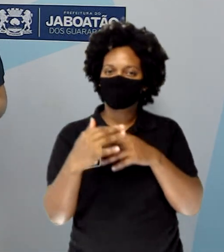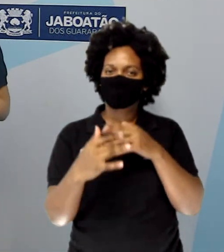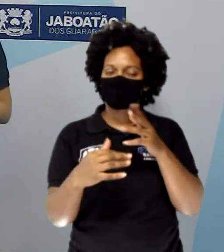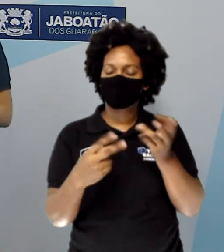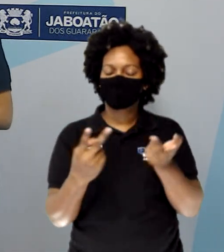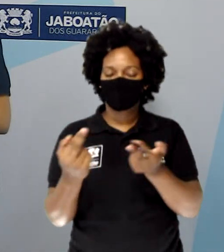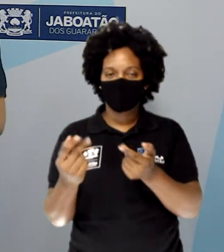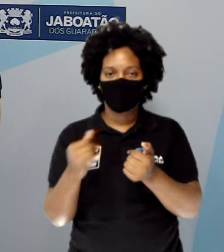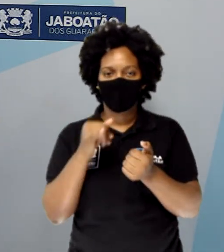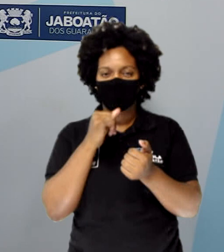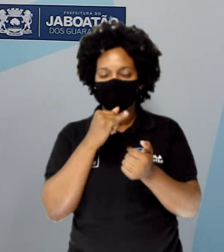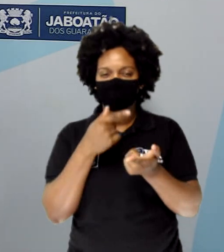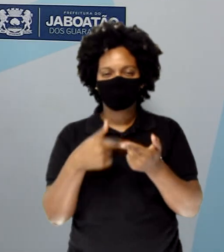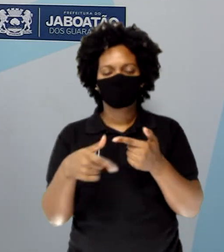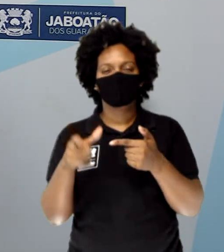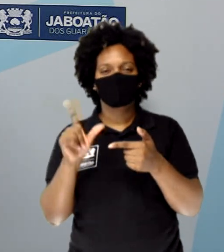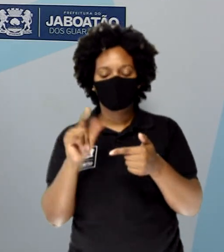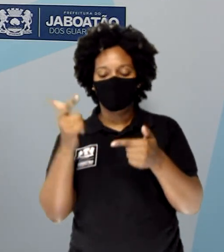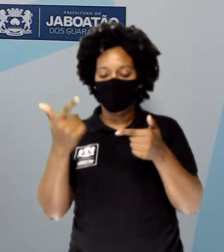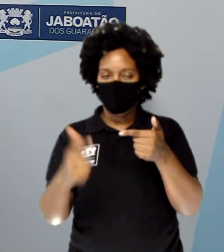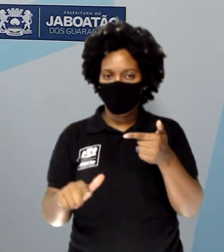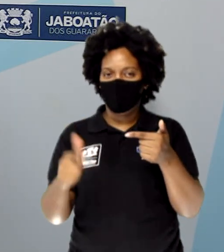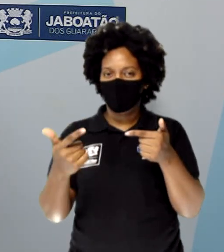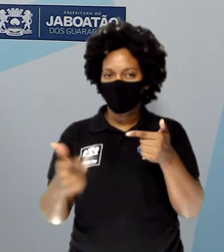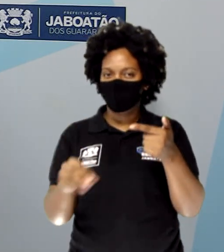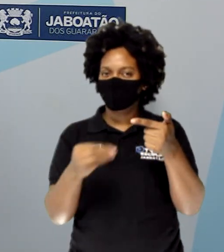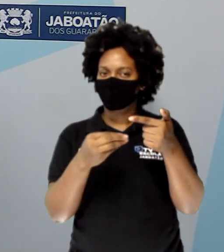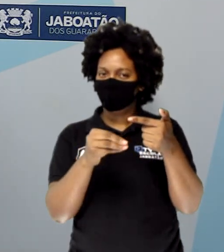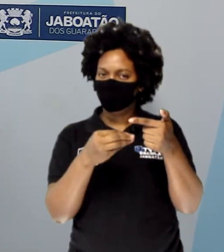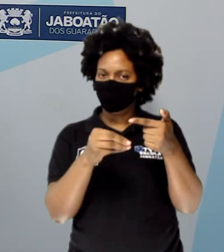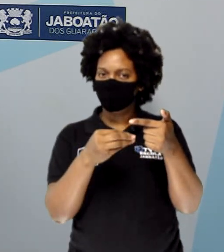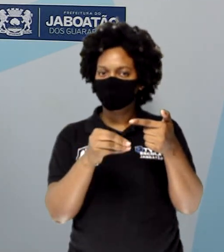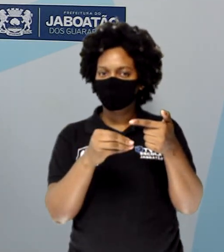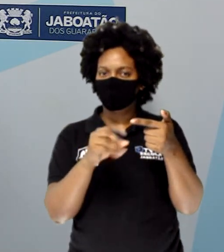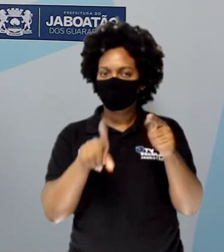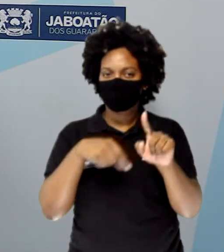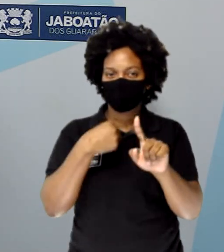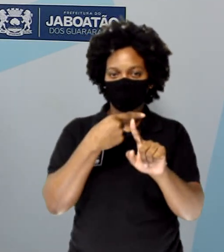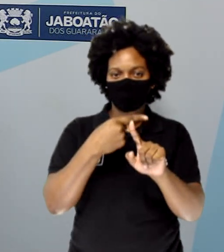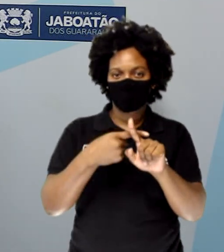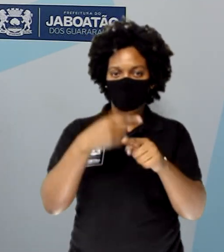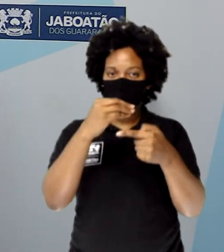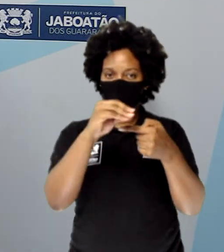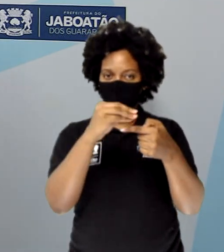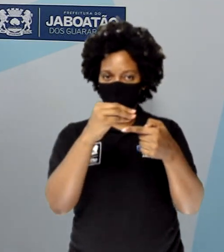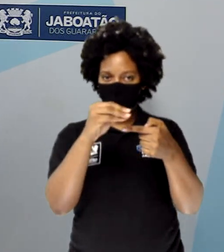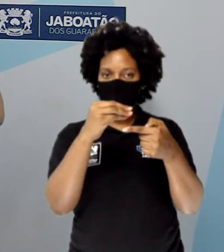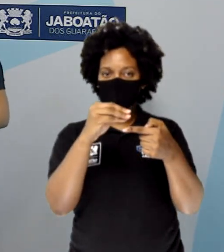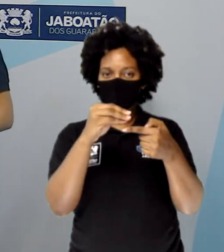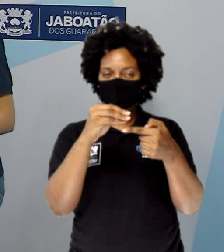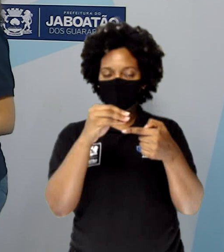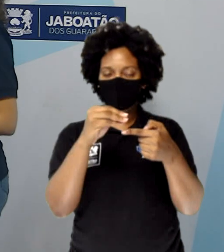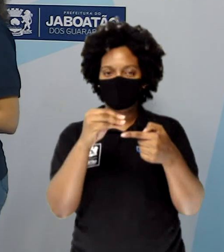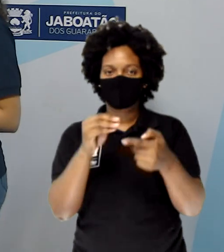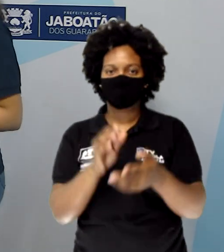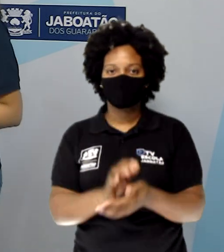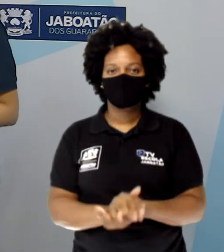exemplo anterior, né? Repetindo os denominadores e somando os numeradores, tá?